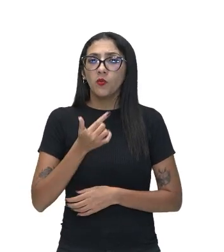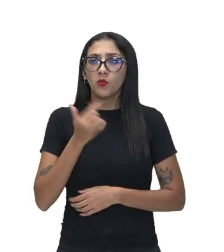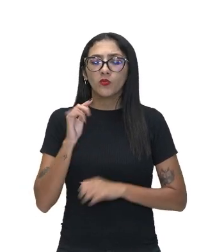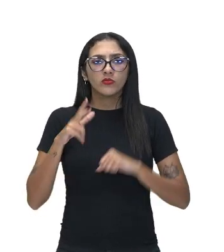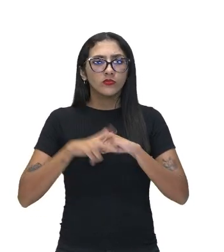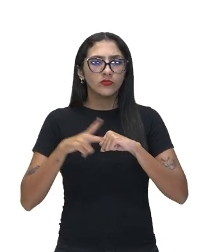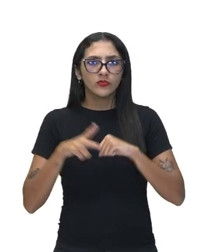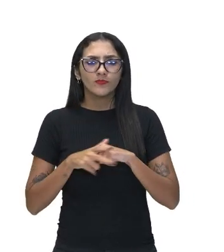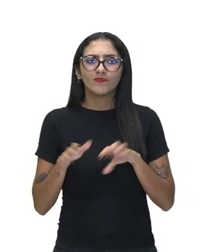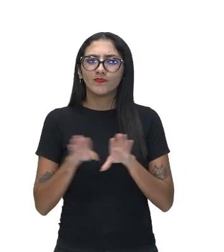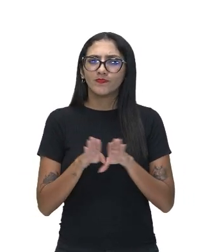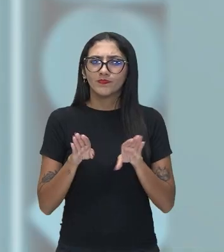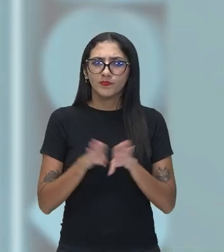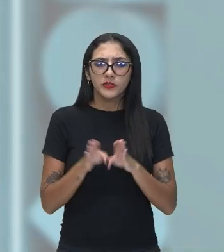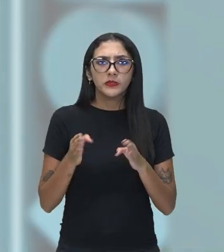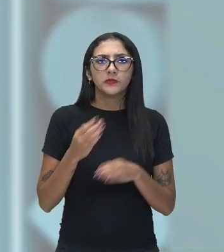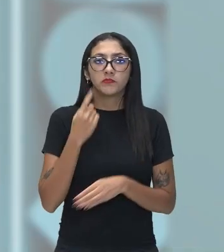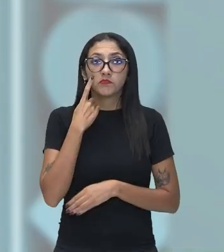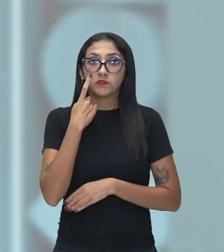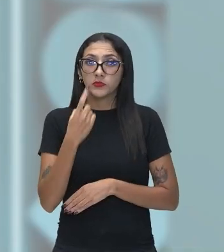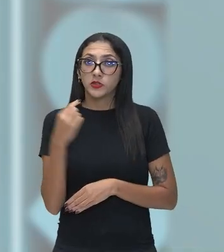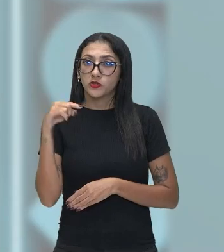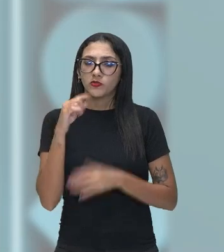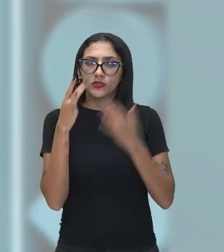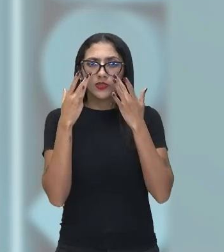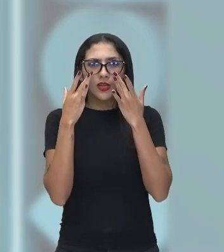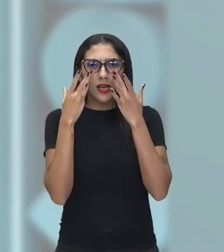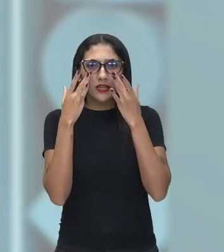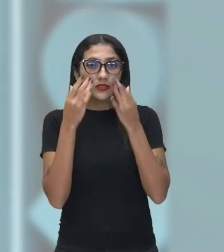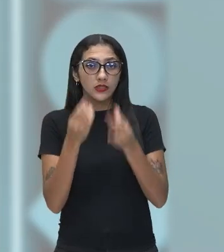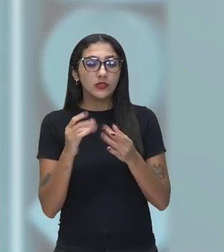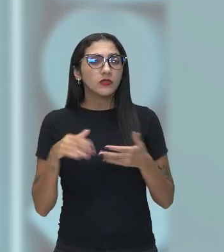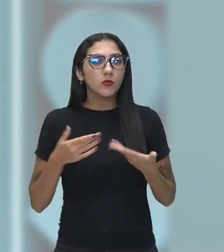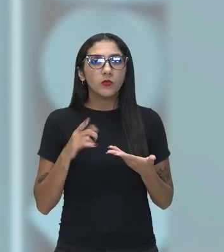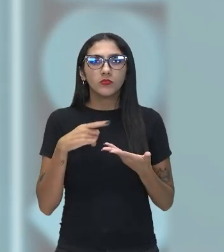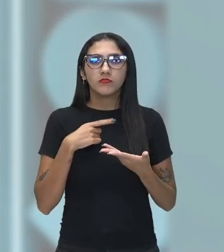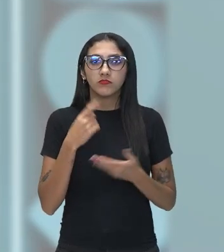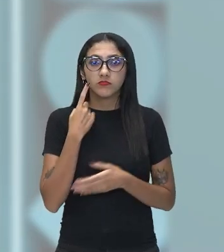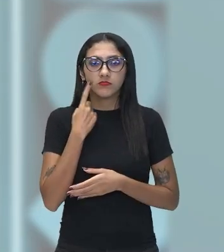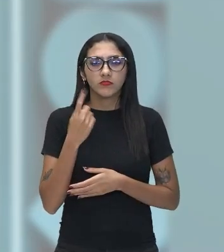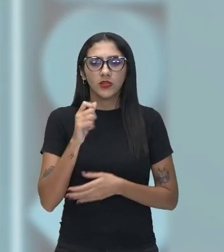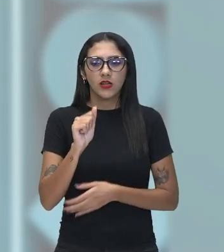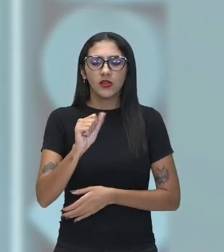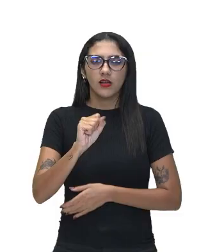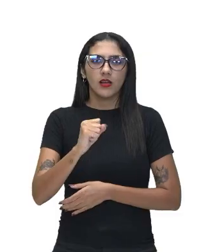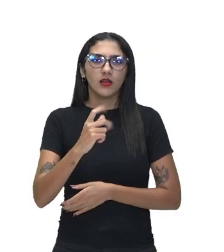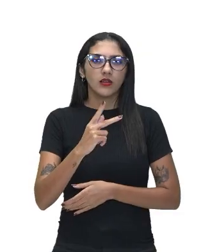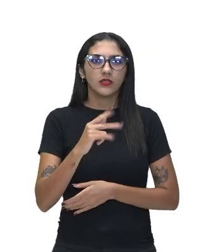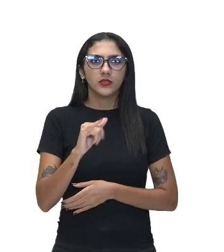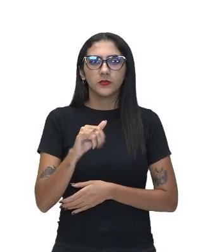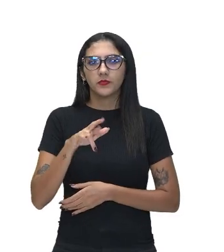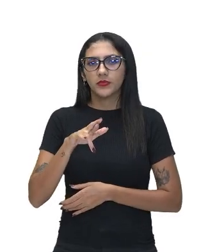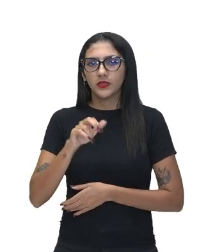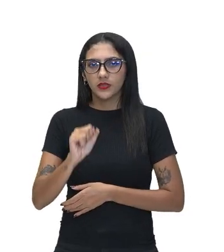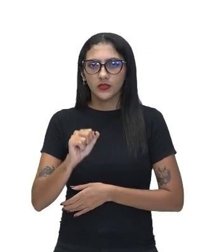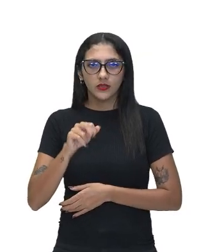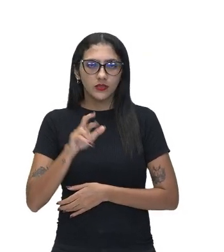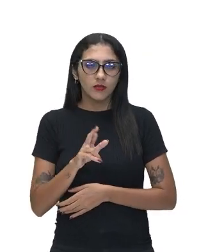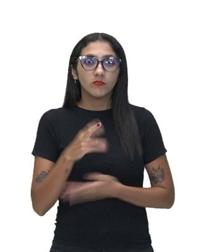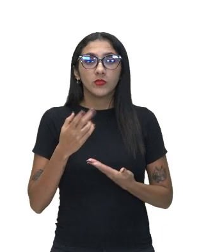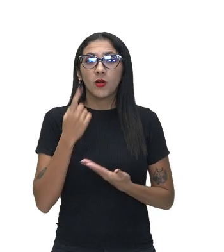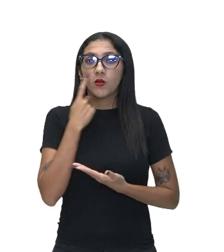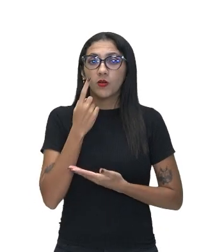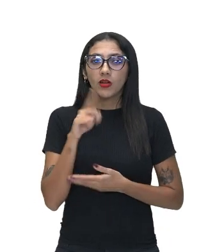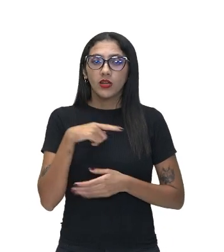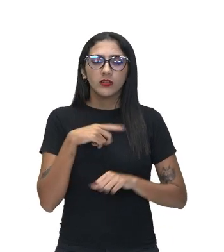bastante atenção na hora em que nós vamos fazer uso é o verbo aspirar, certo? Então, perceba que o verbo aspirar